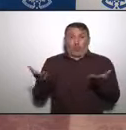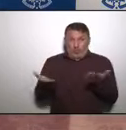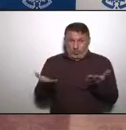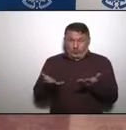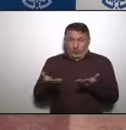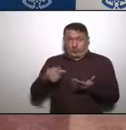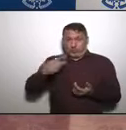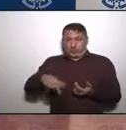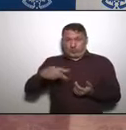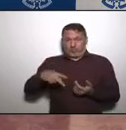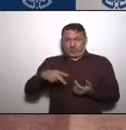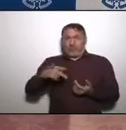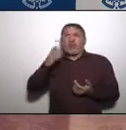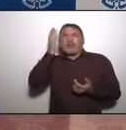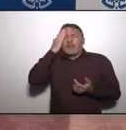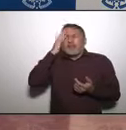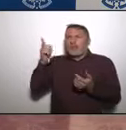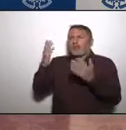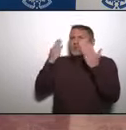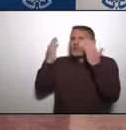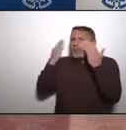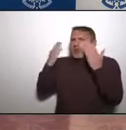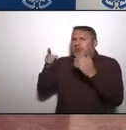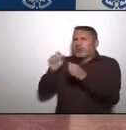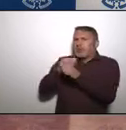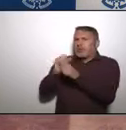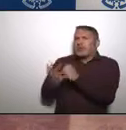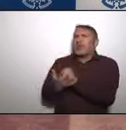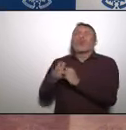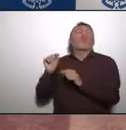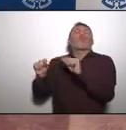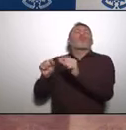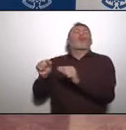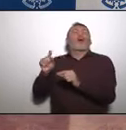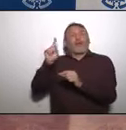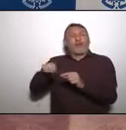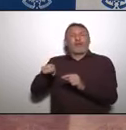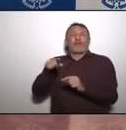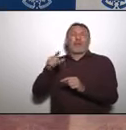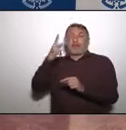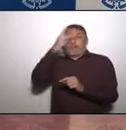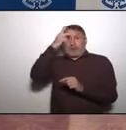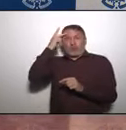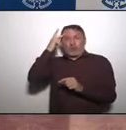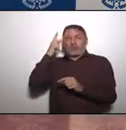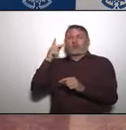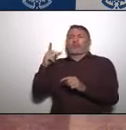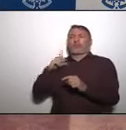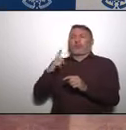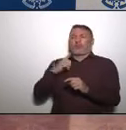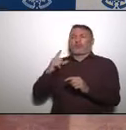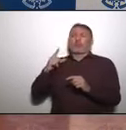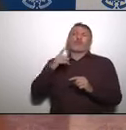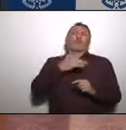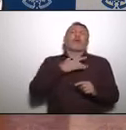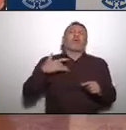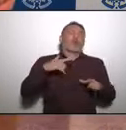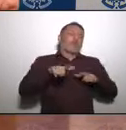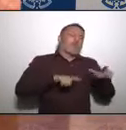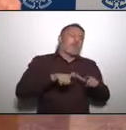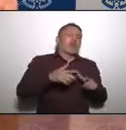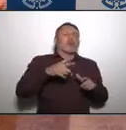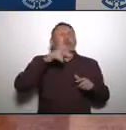identificando as pessoas suspeitas. Pessoas suspeitas são aquelas que o profissional de saúde, da unidade de saúde, ou de